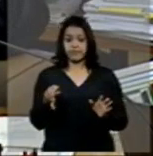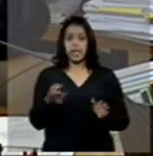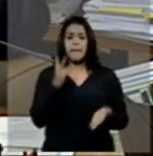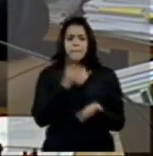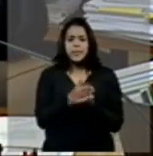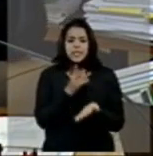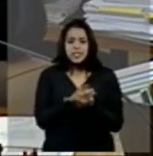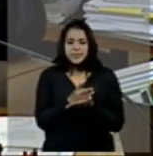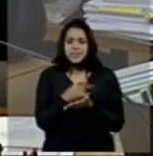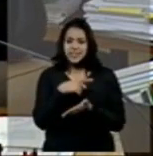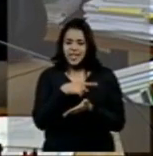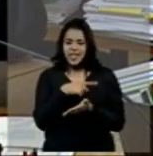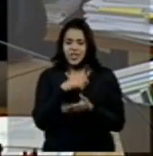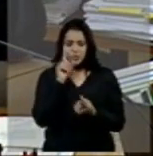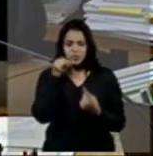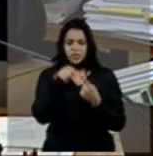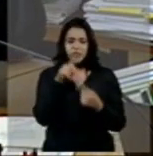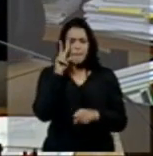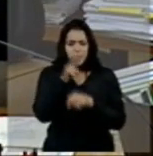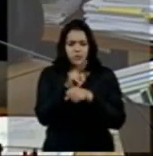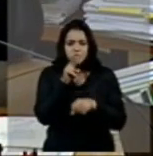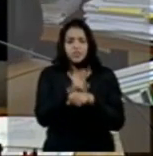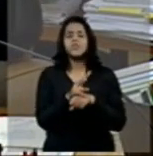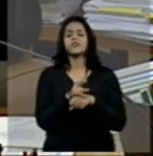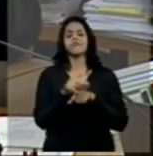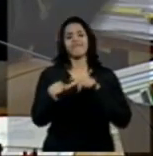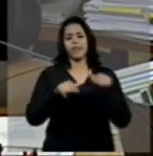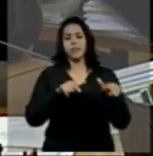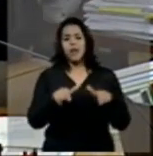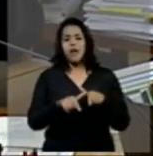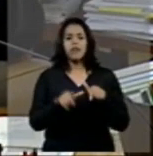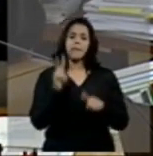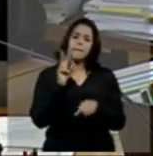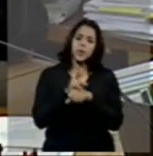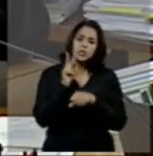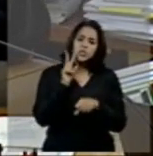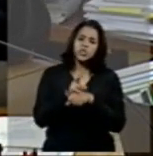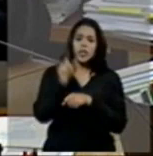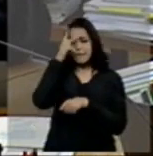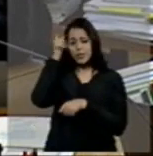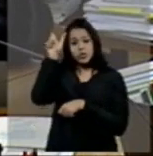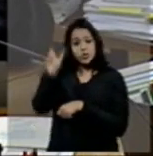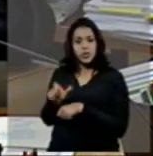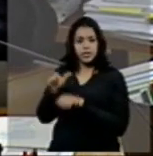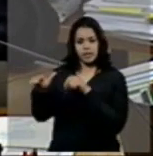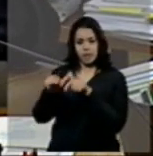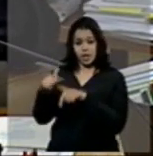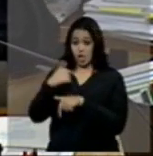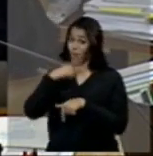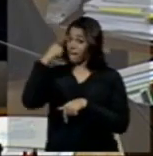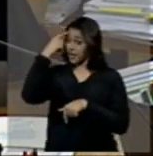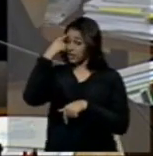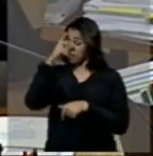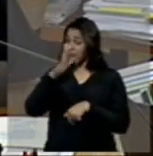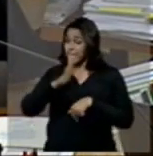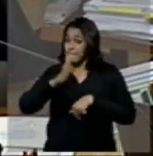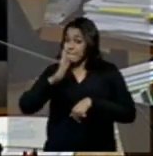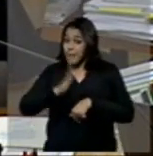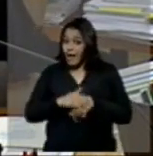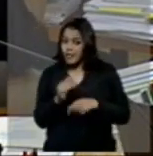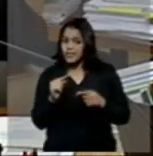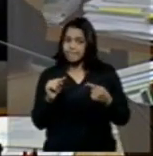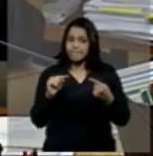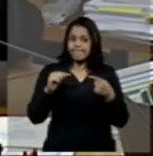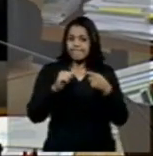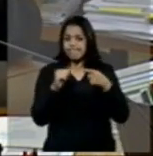da proteção do emprego e da proteção do trabalho e do trabalhador, eu penso que aquela que se amolda mais à realidade de